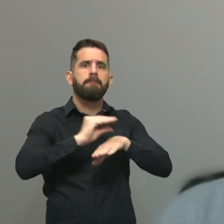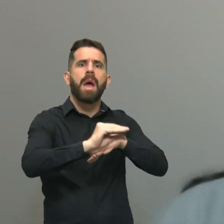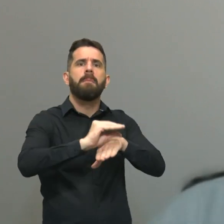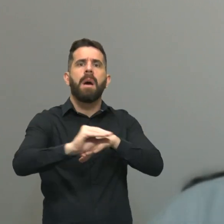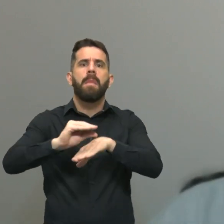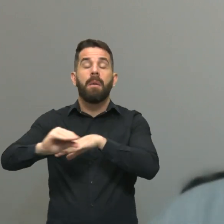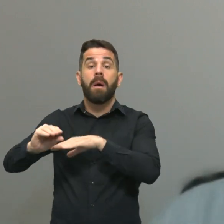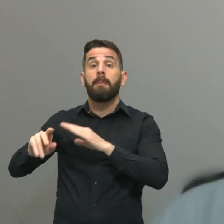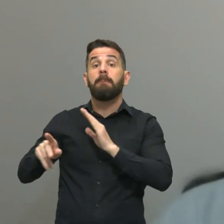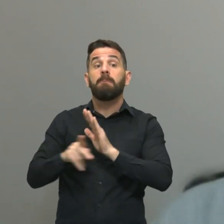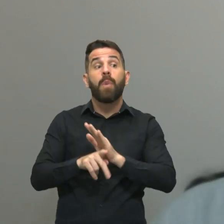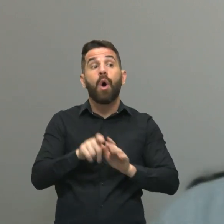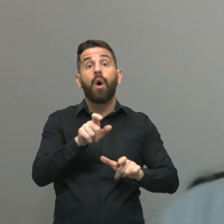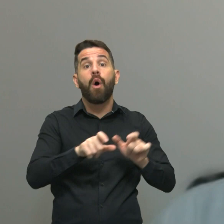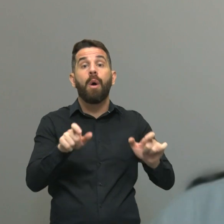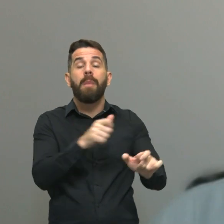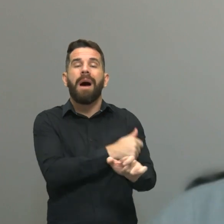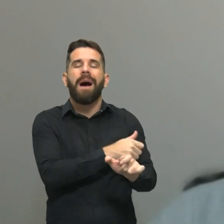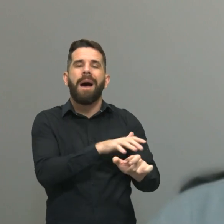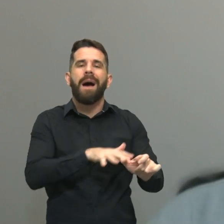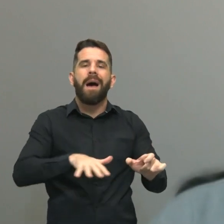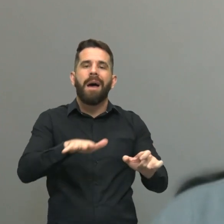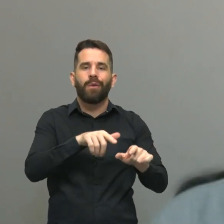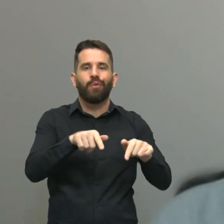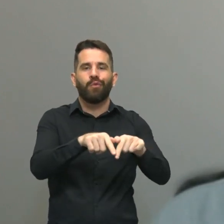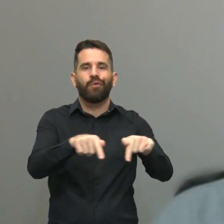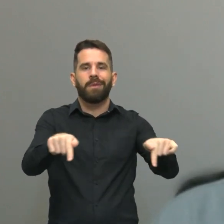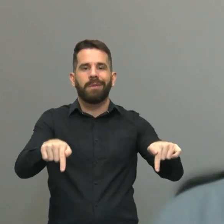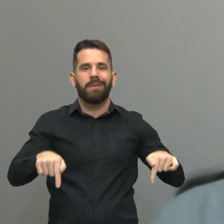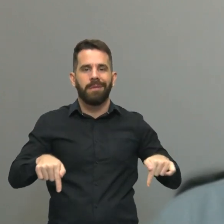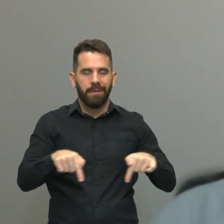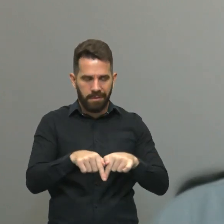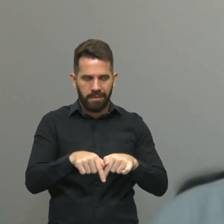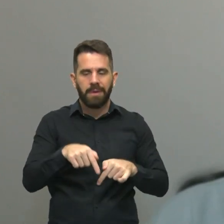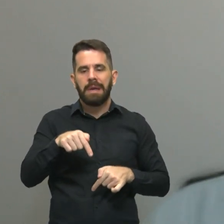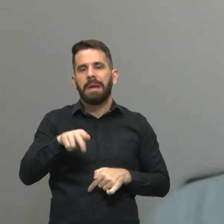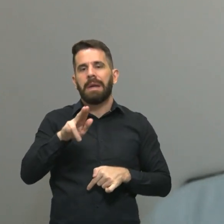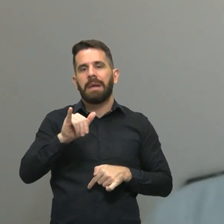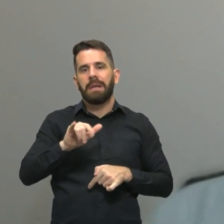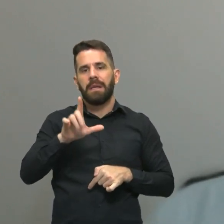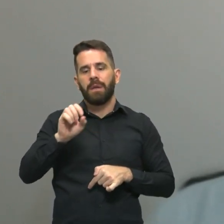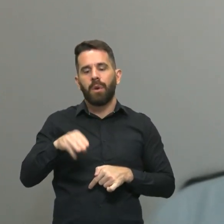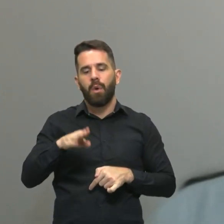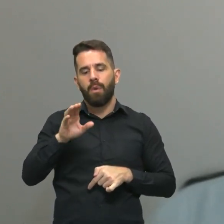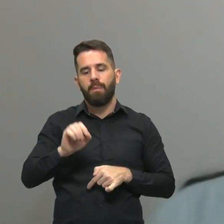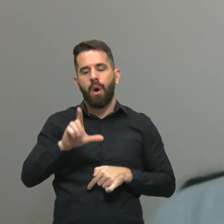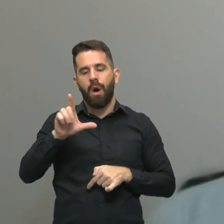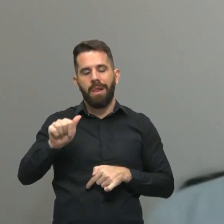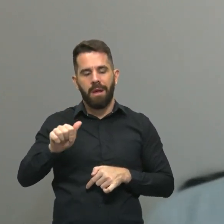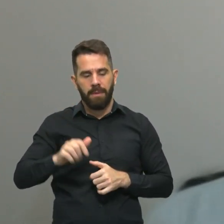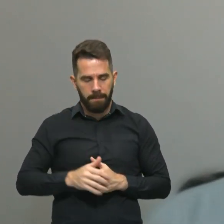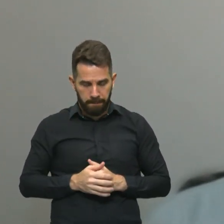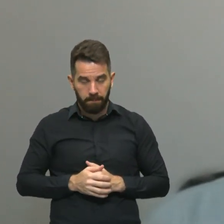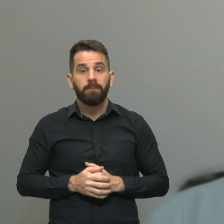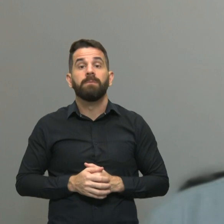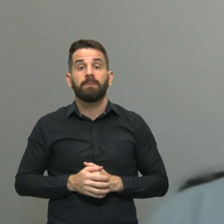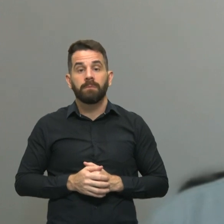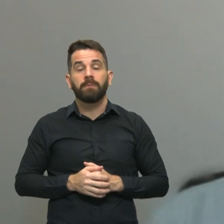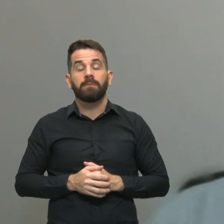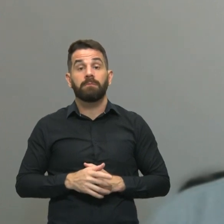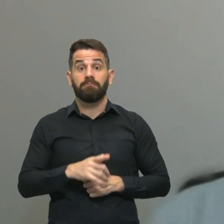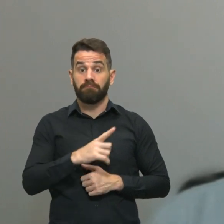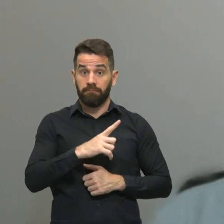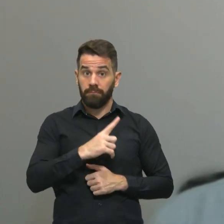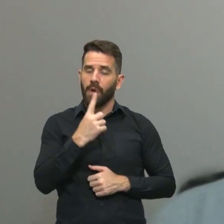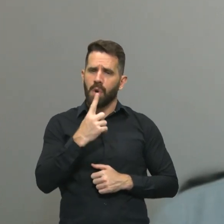quilombolas, né? E nós temos uma modalidade de ingresso na UFG, por um programa próprio